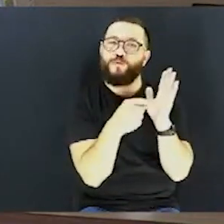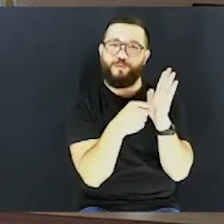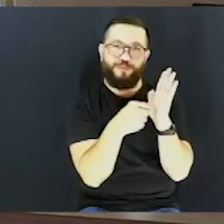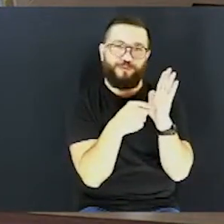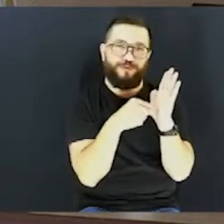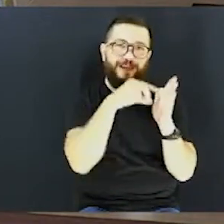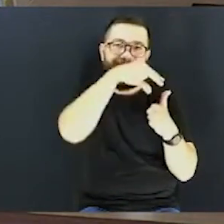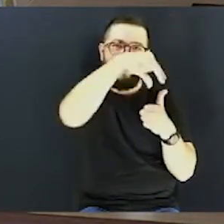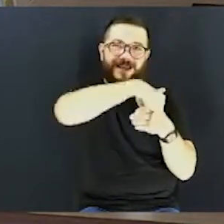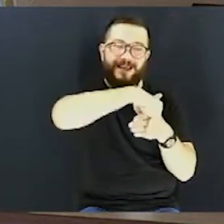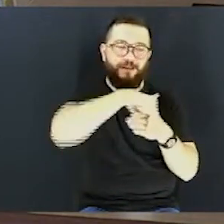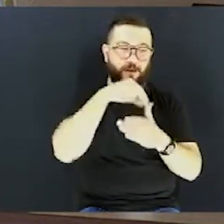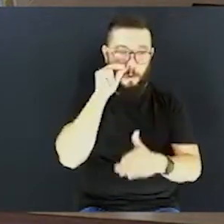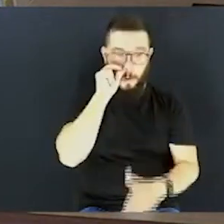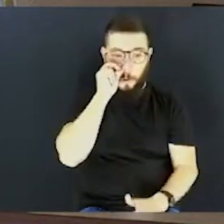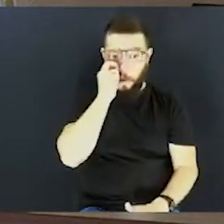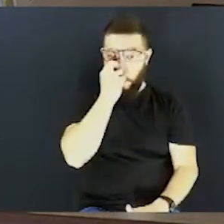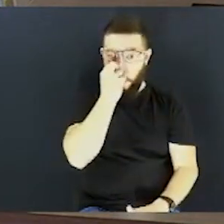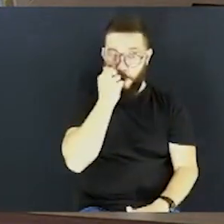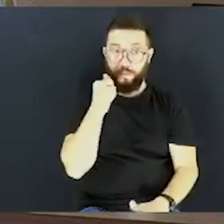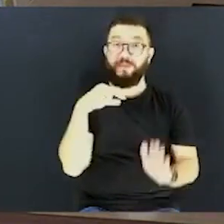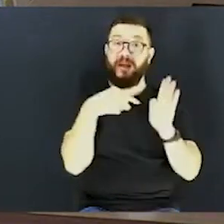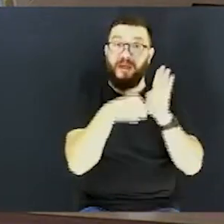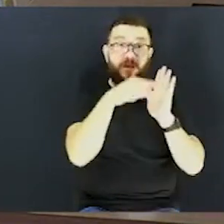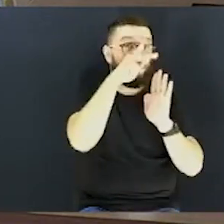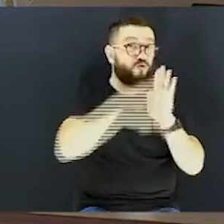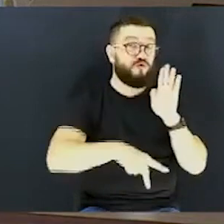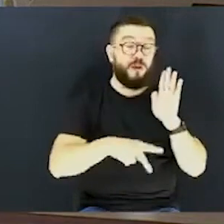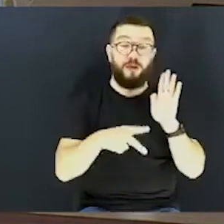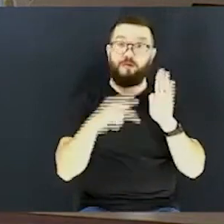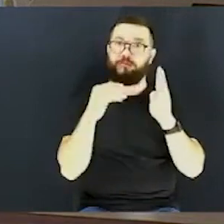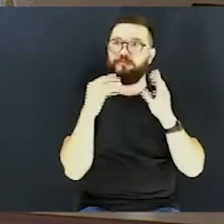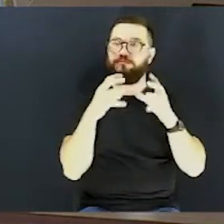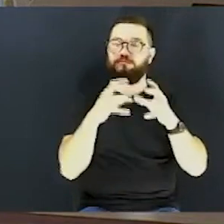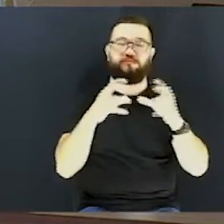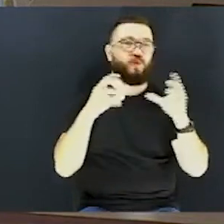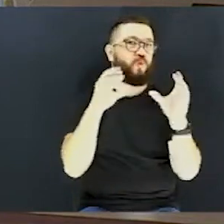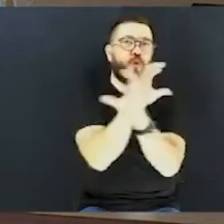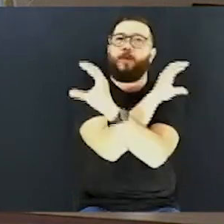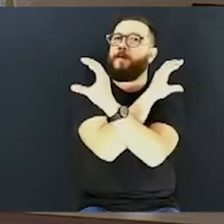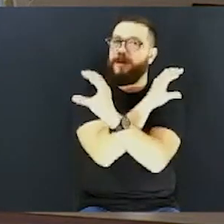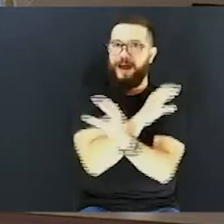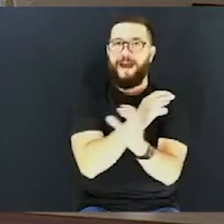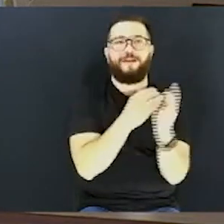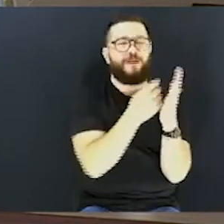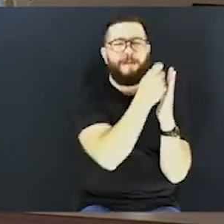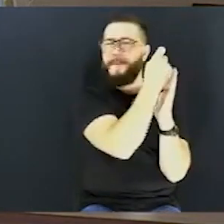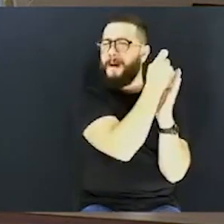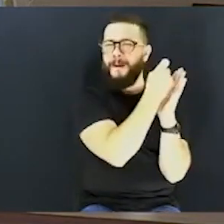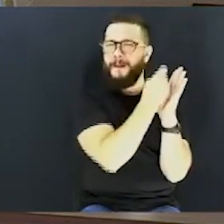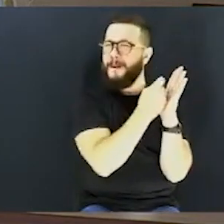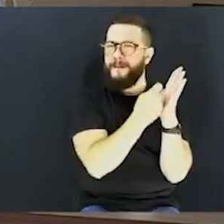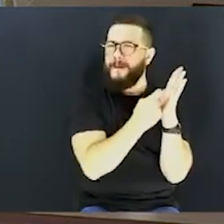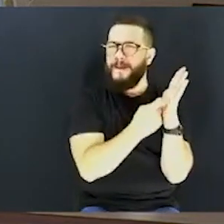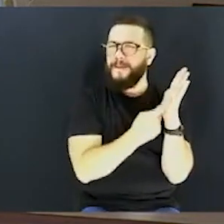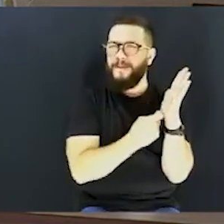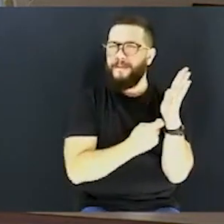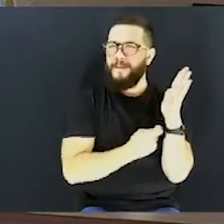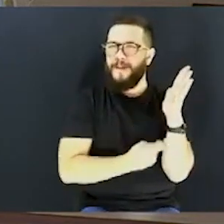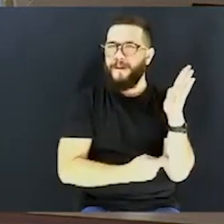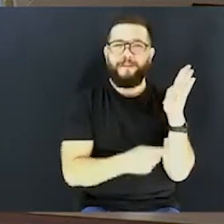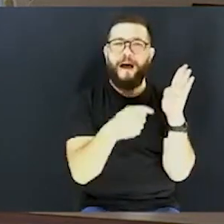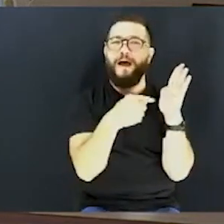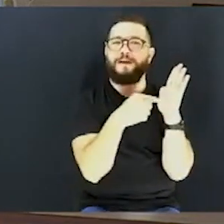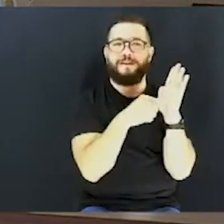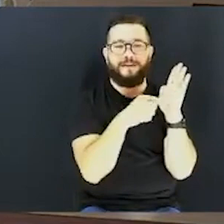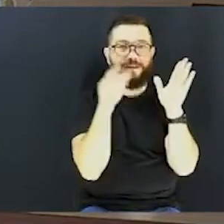projeto muito complexo, completo, um projeto que abrange diversos eixos que são importantes para a primeira infância, e eu tomei a liberdade